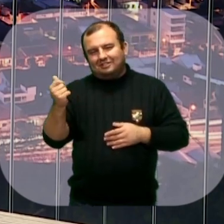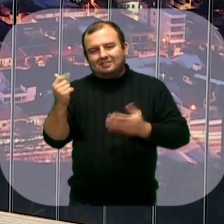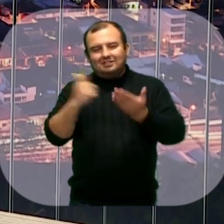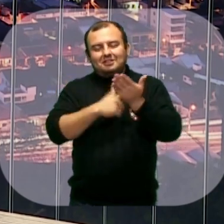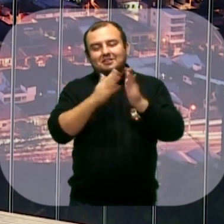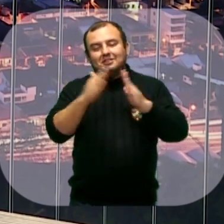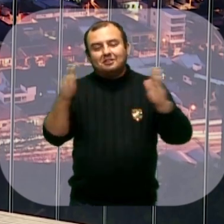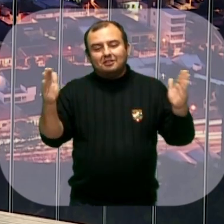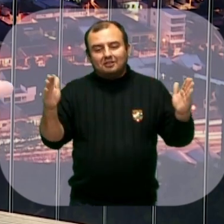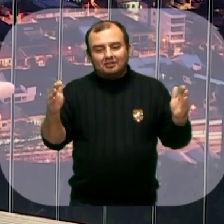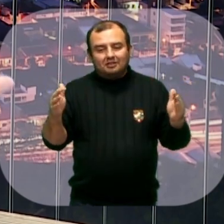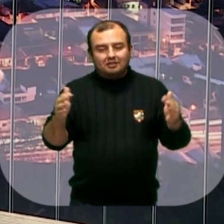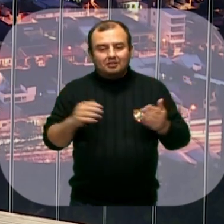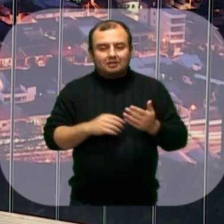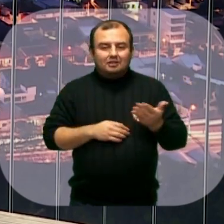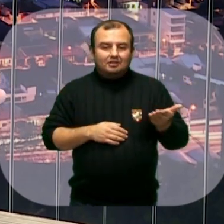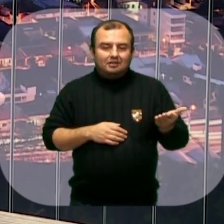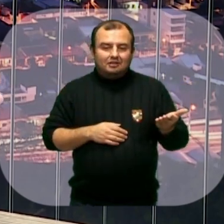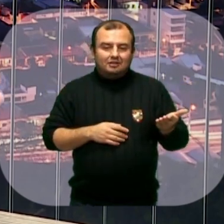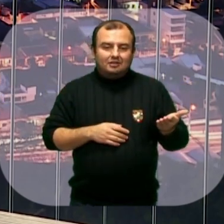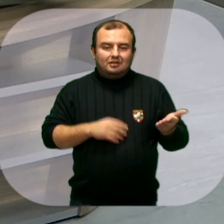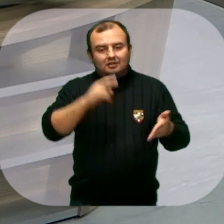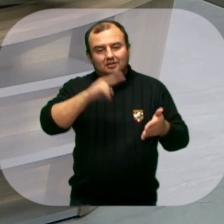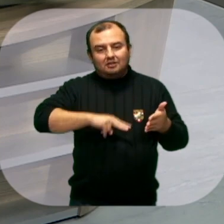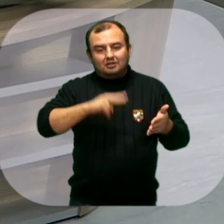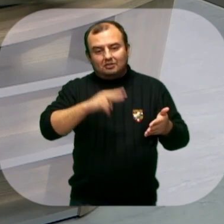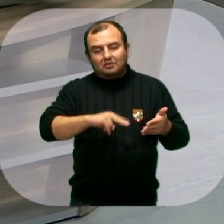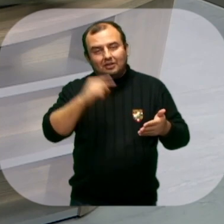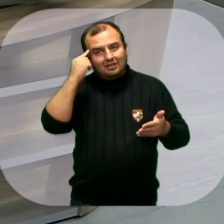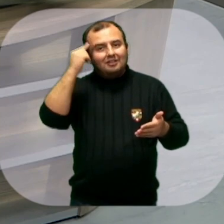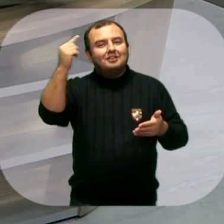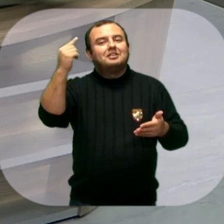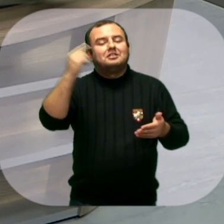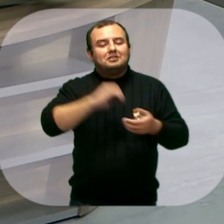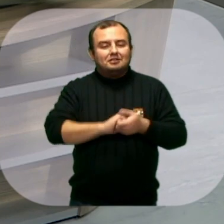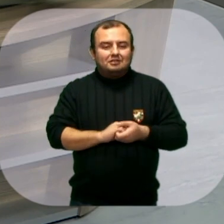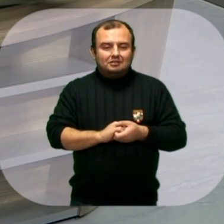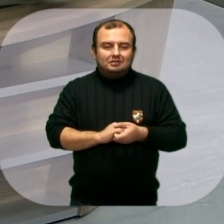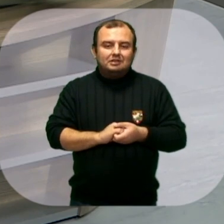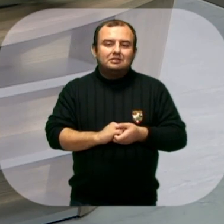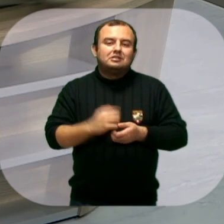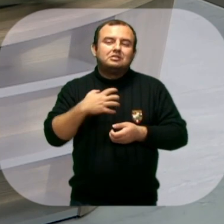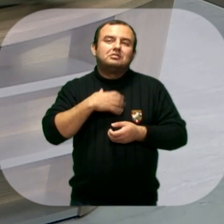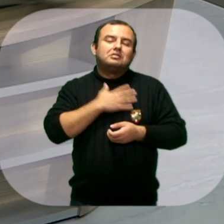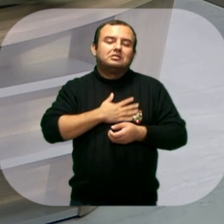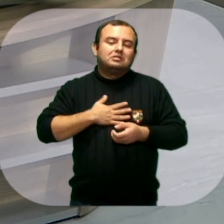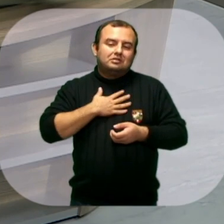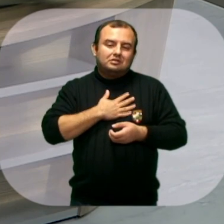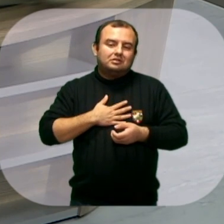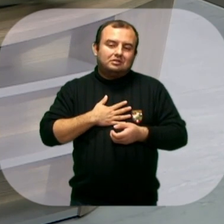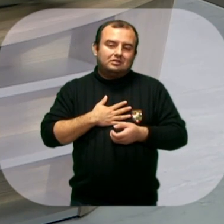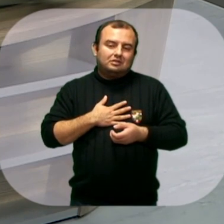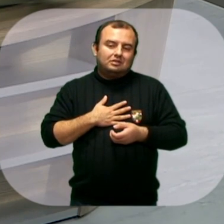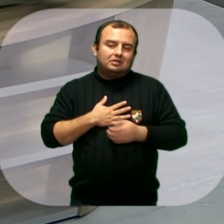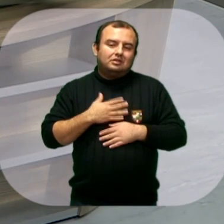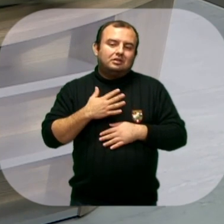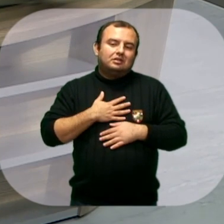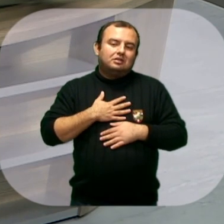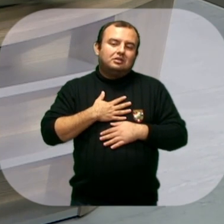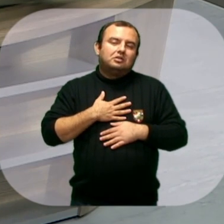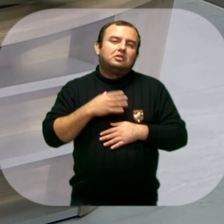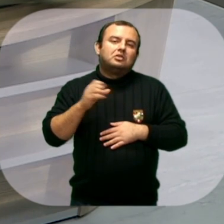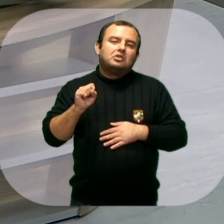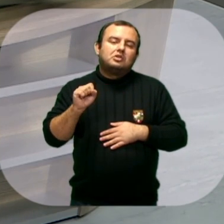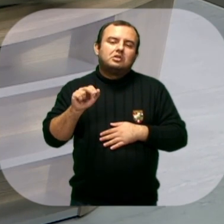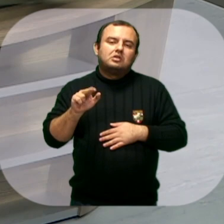biblioteca. Olha, quando eu li isso aqui, sabe quando vai te dando uma nostalgia, isso é bom. Eu sou saudosista por